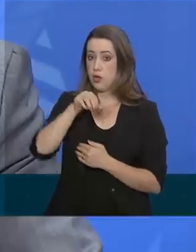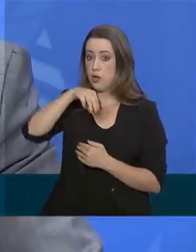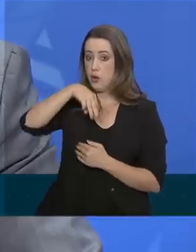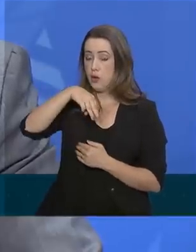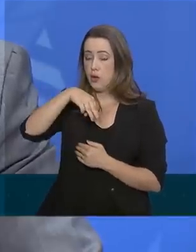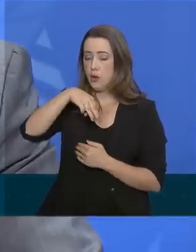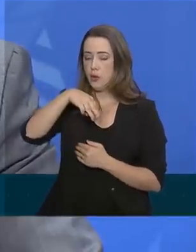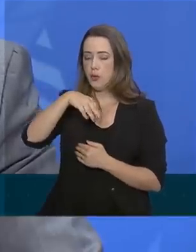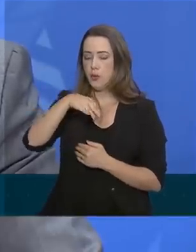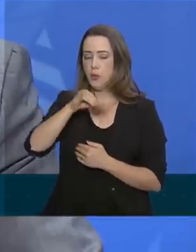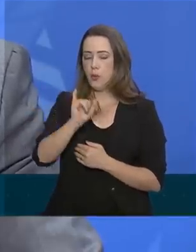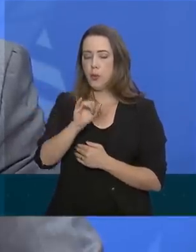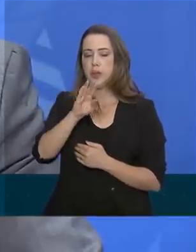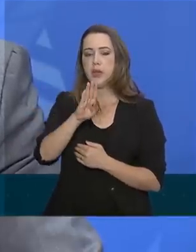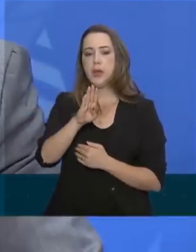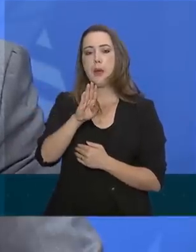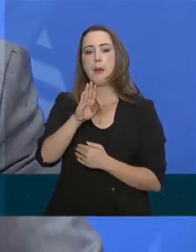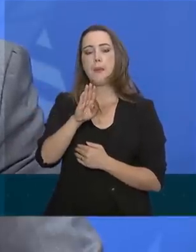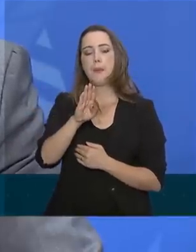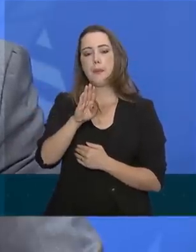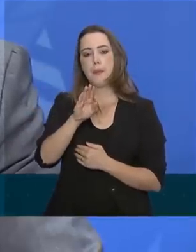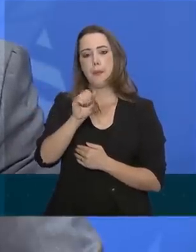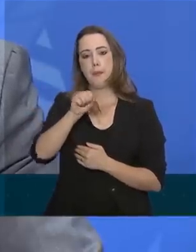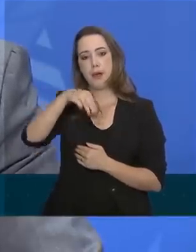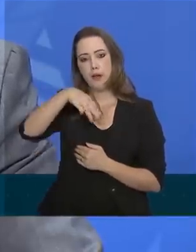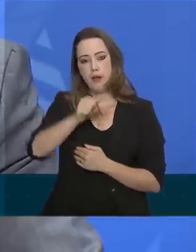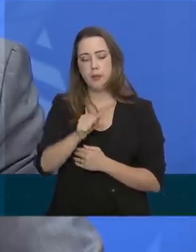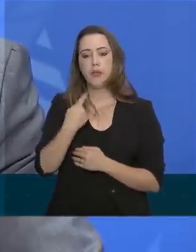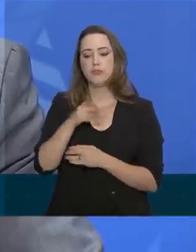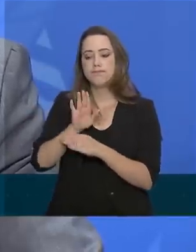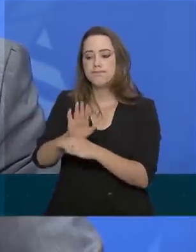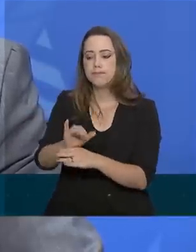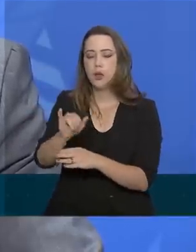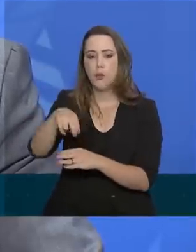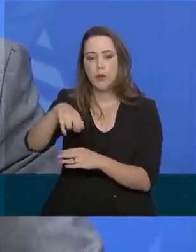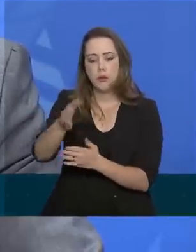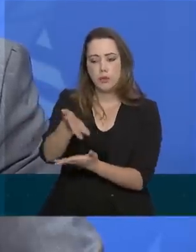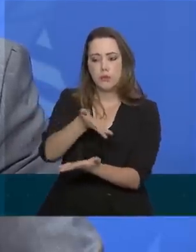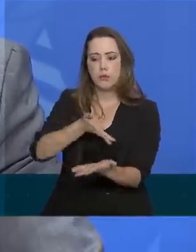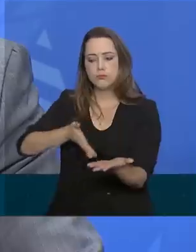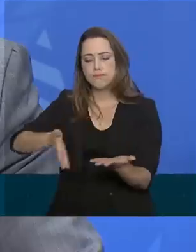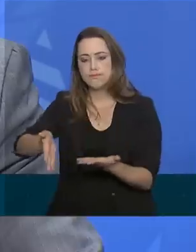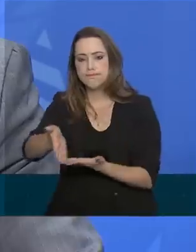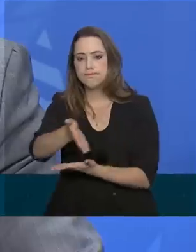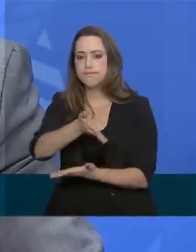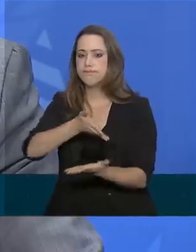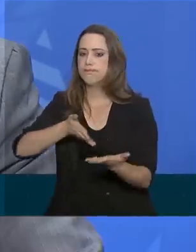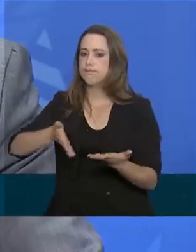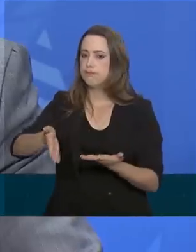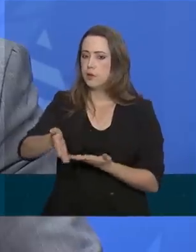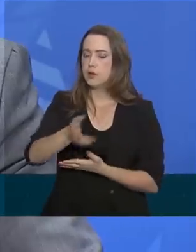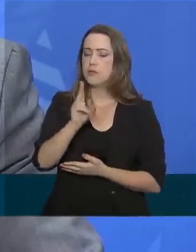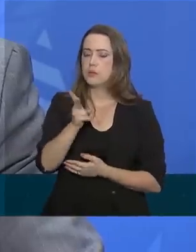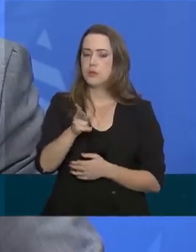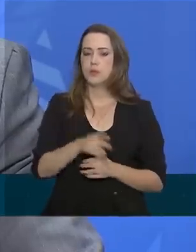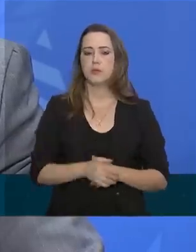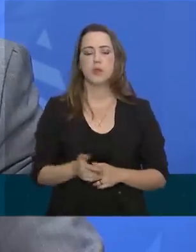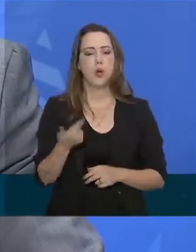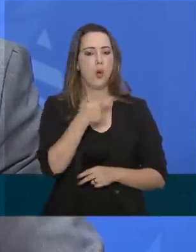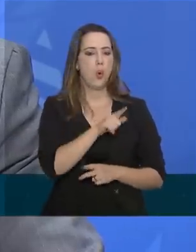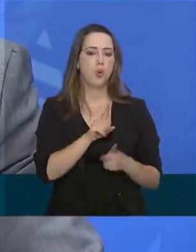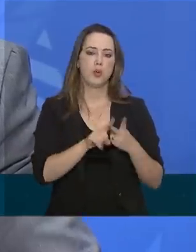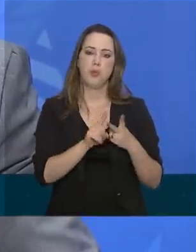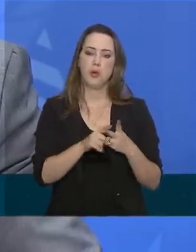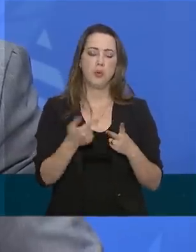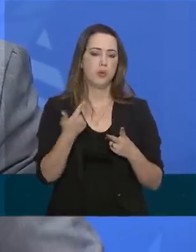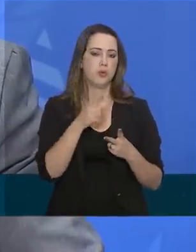termos justamente as melhores condições melhores tecnologias daqui pra frente com relação à outra pergunta é não é objecto